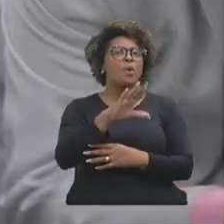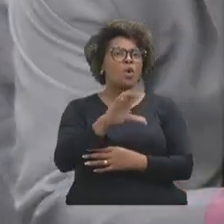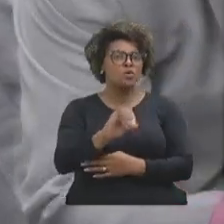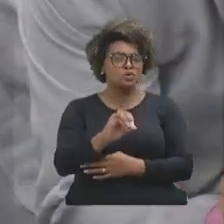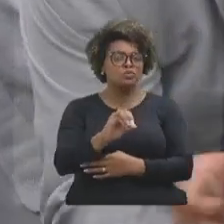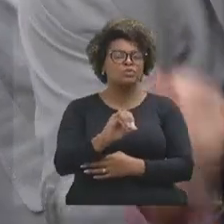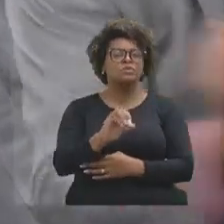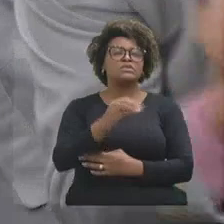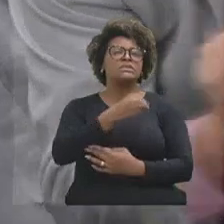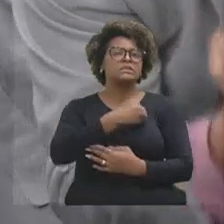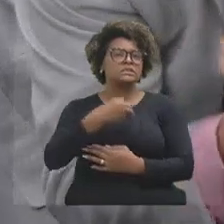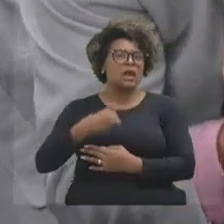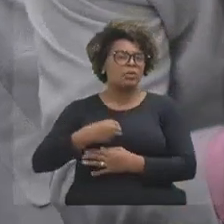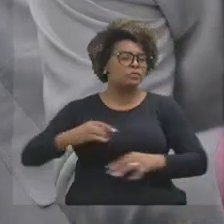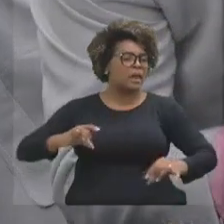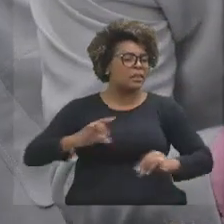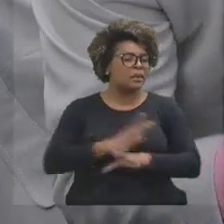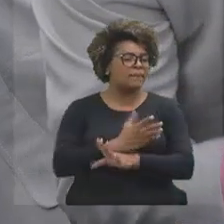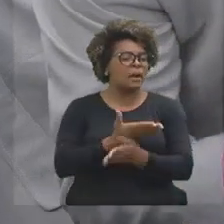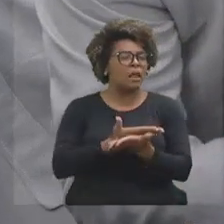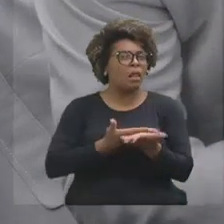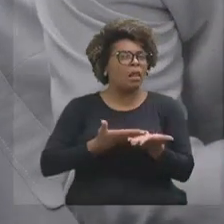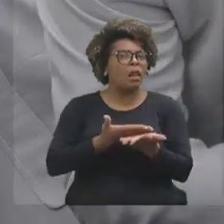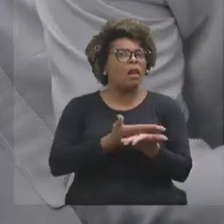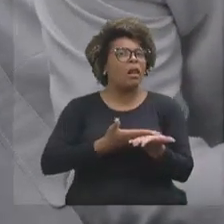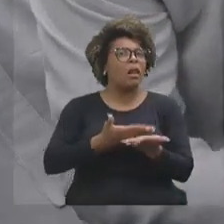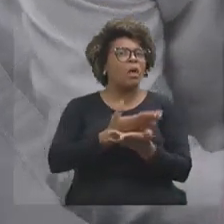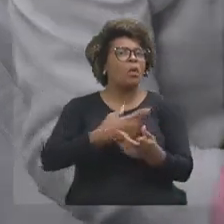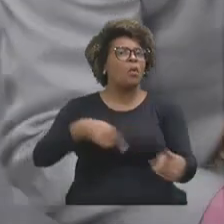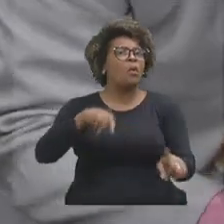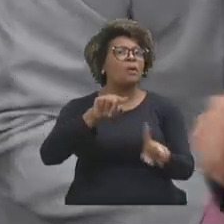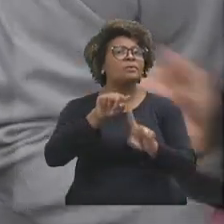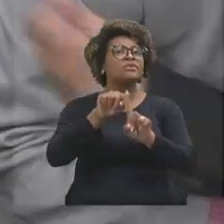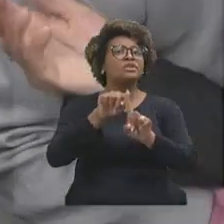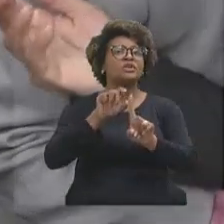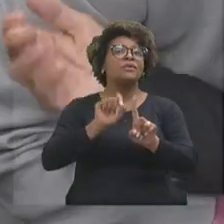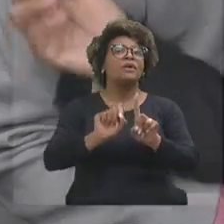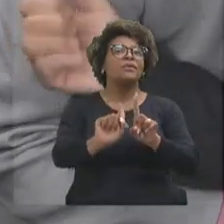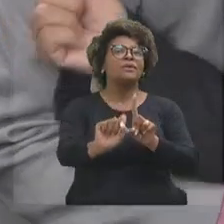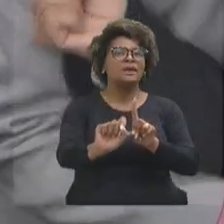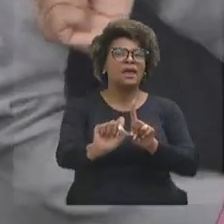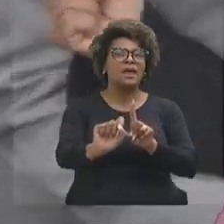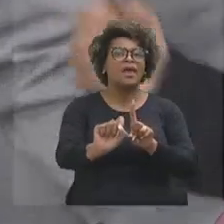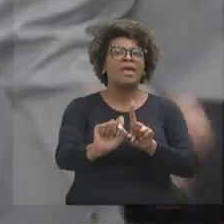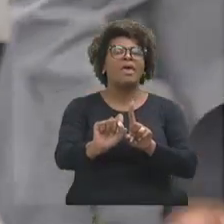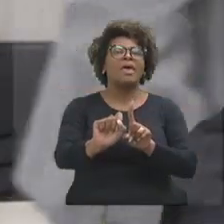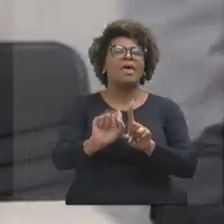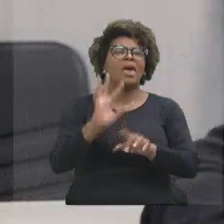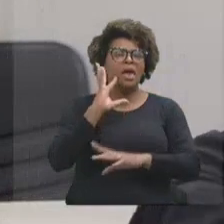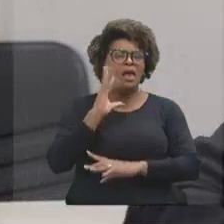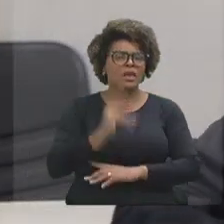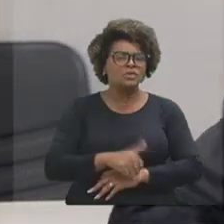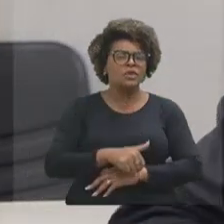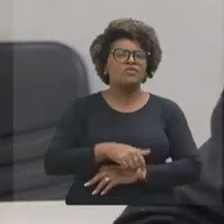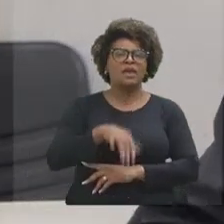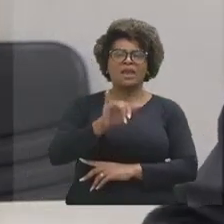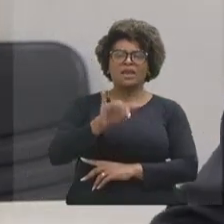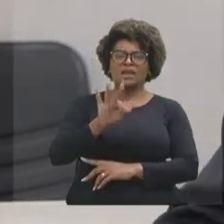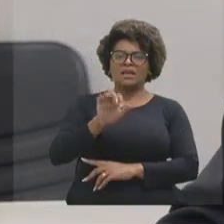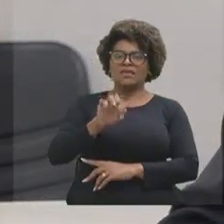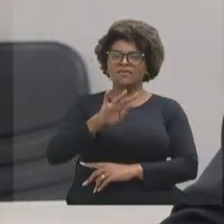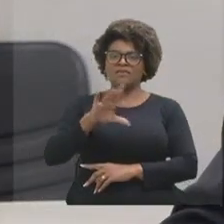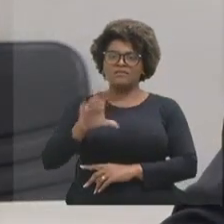a gente tem objetivos em que vamos tratar infartos avcs